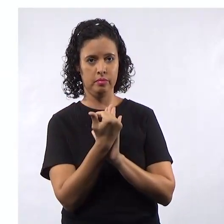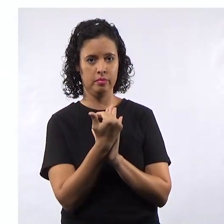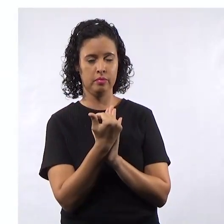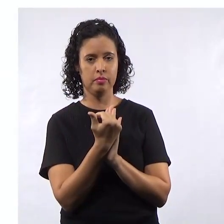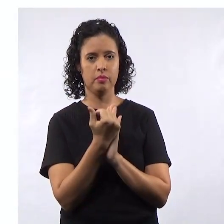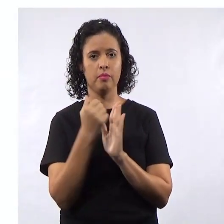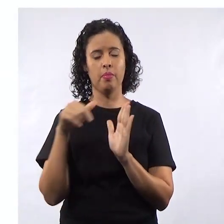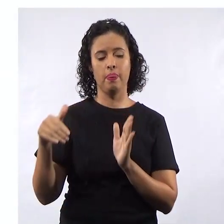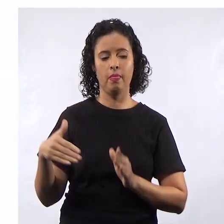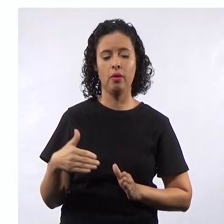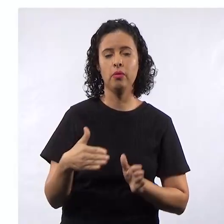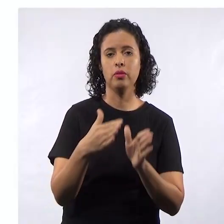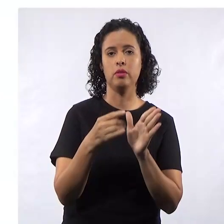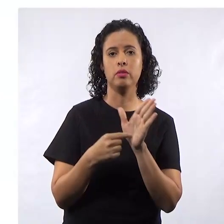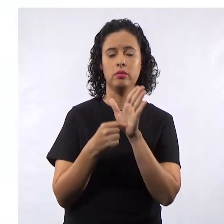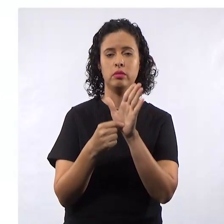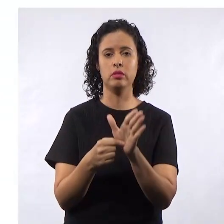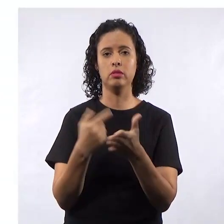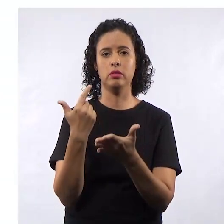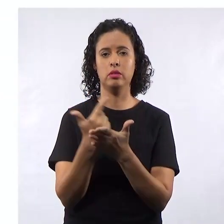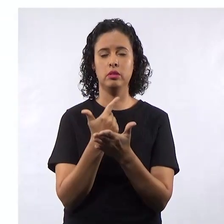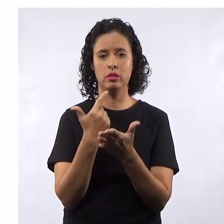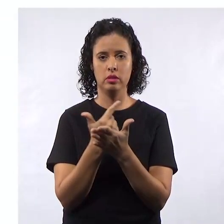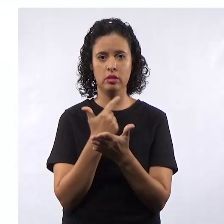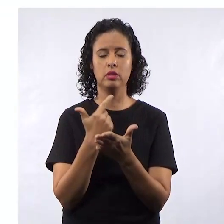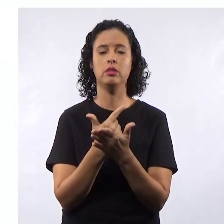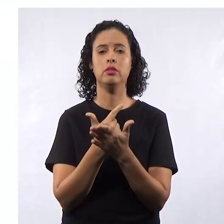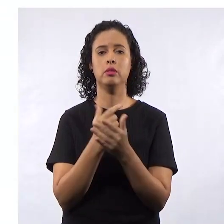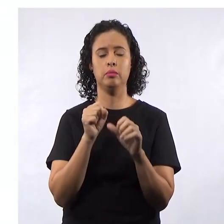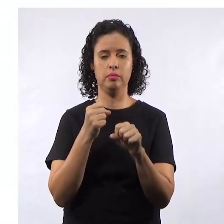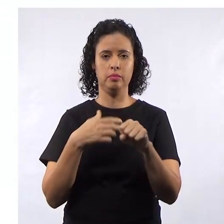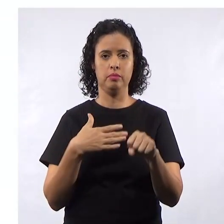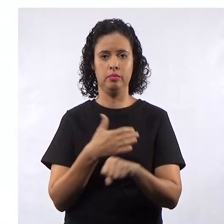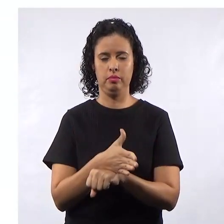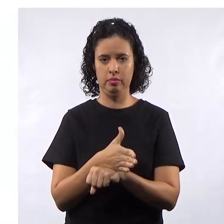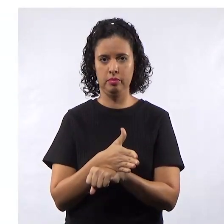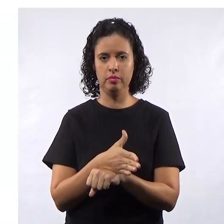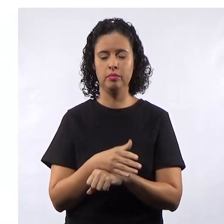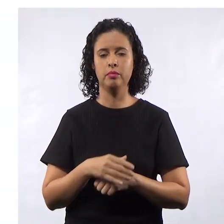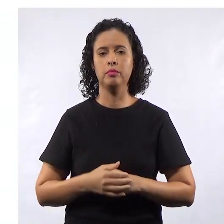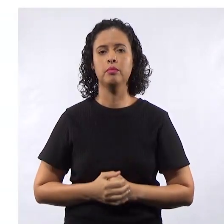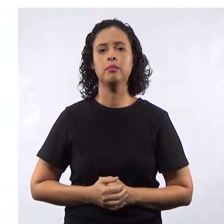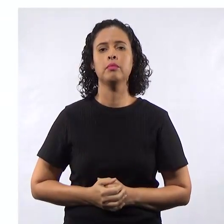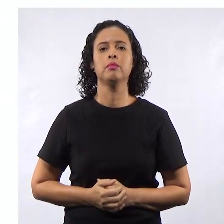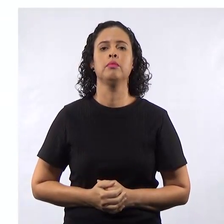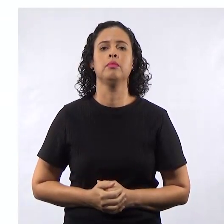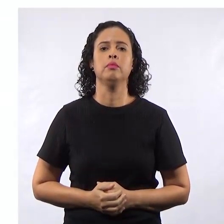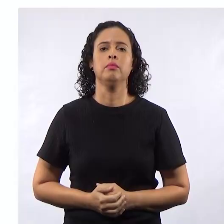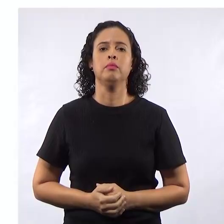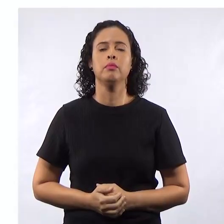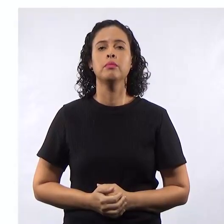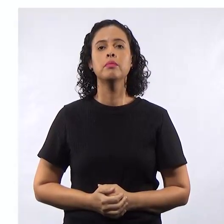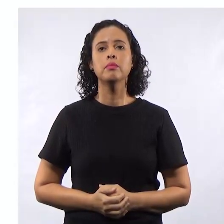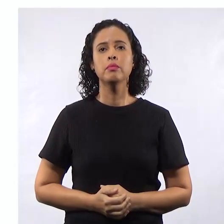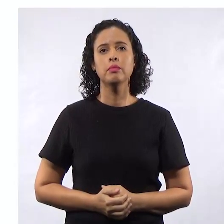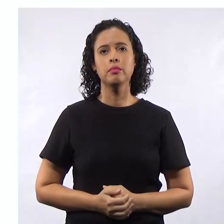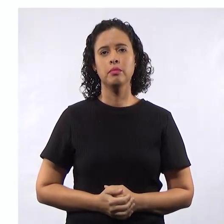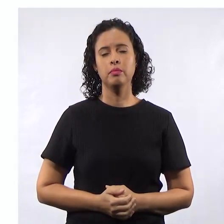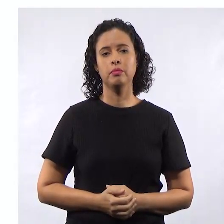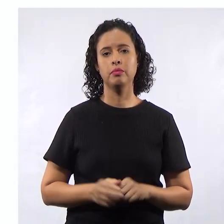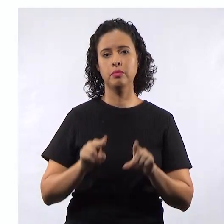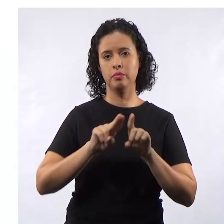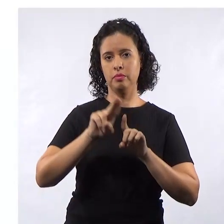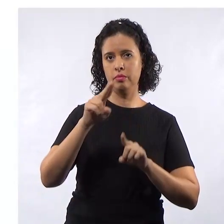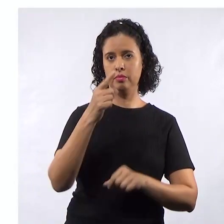o roteiro vai te direcionar para o livro, você vai lá na minha biblioteca e assiste o livro, e lê o livro, tá certo? Vamos começar aqui com a nossa unidade